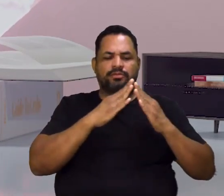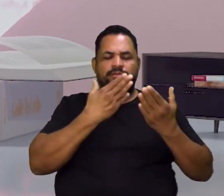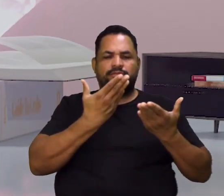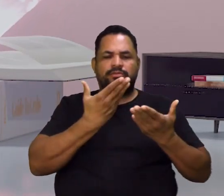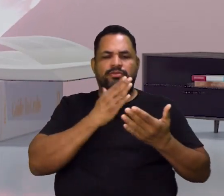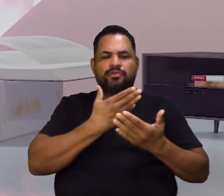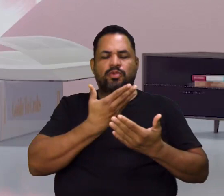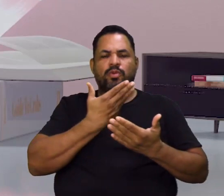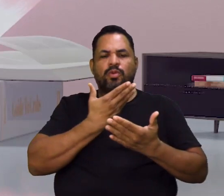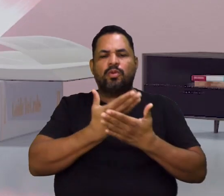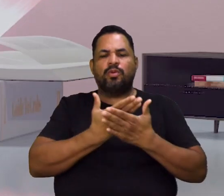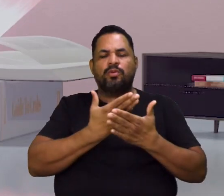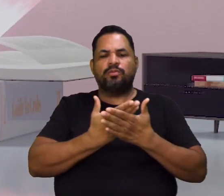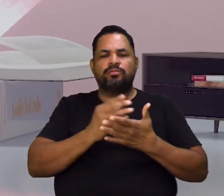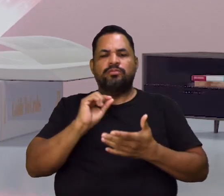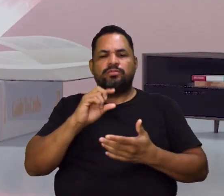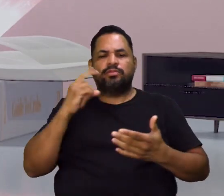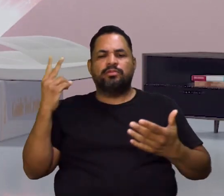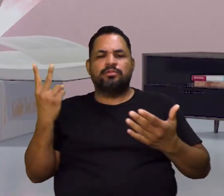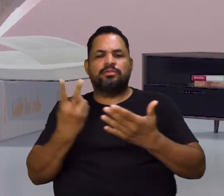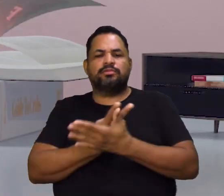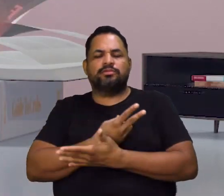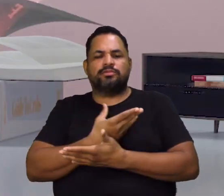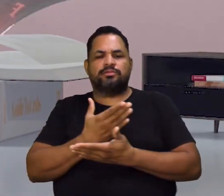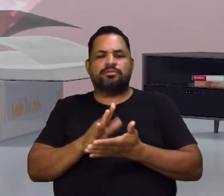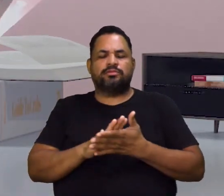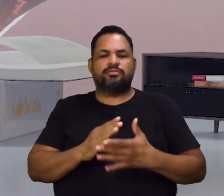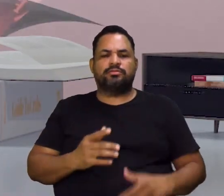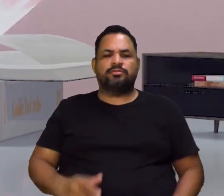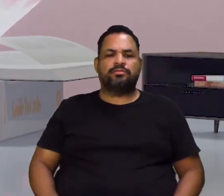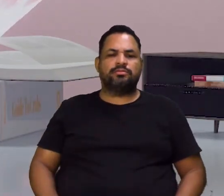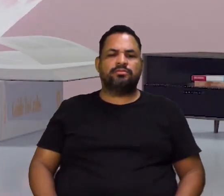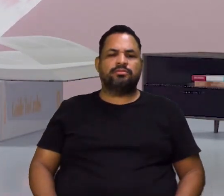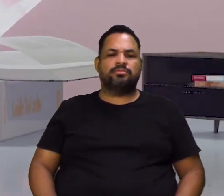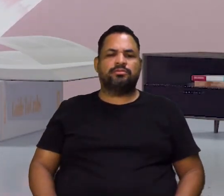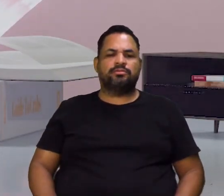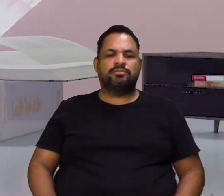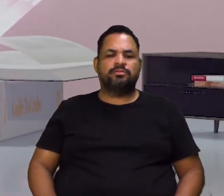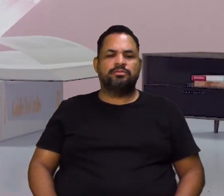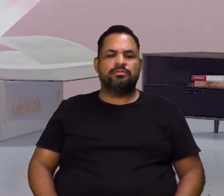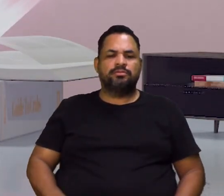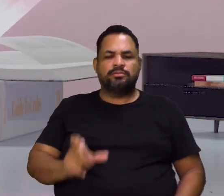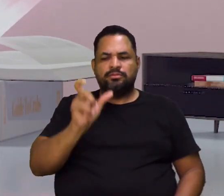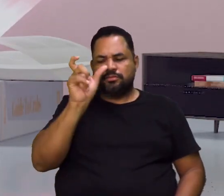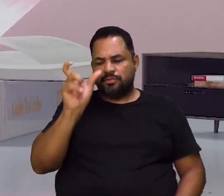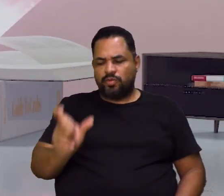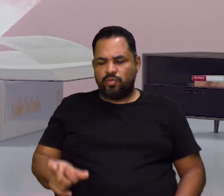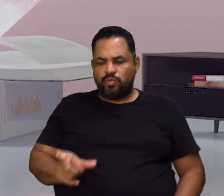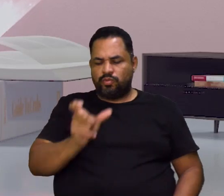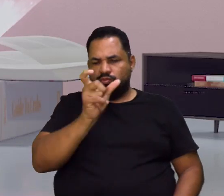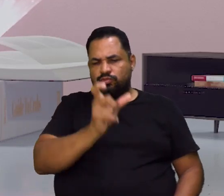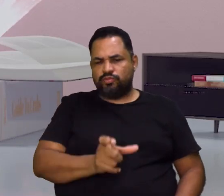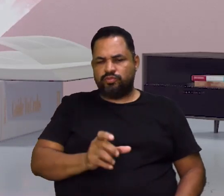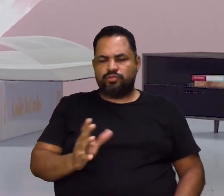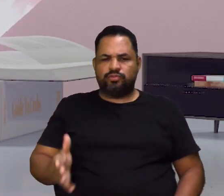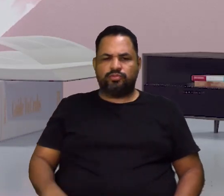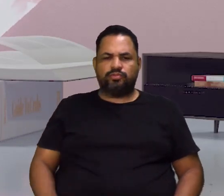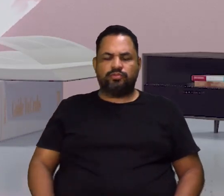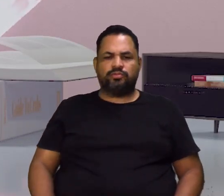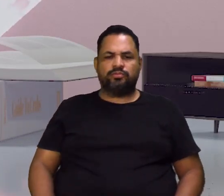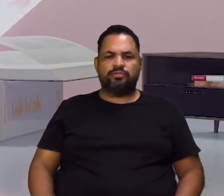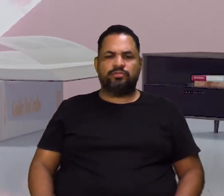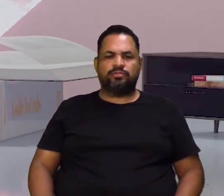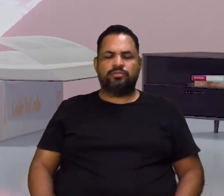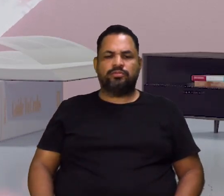internato né a não o individual como era lá no